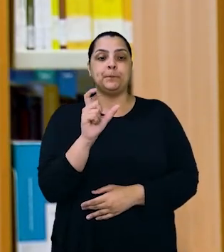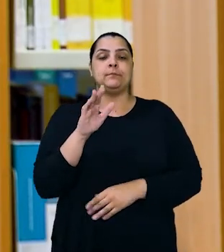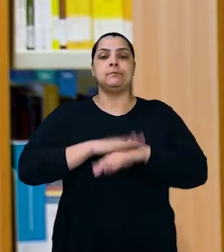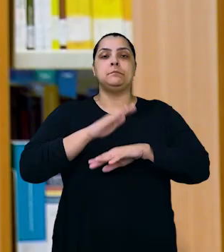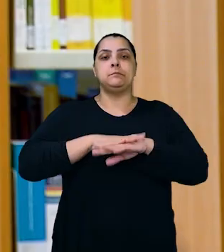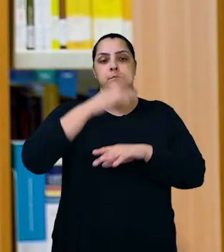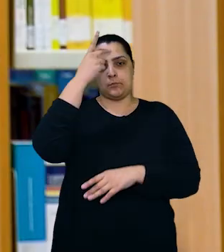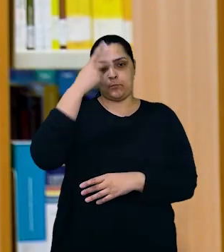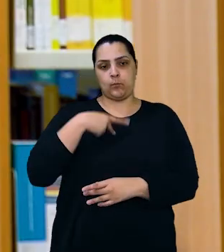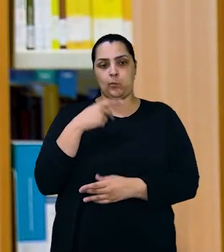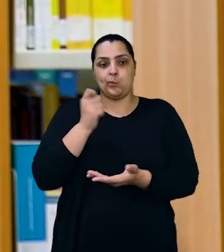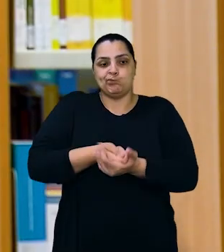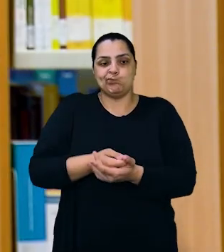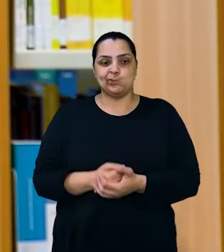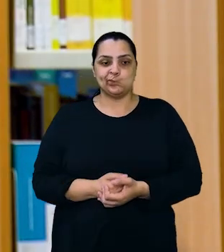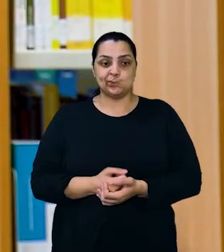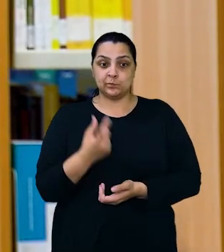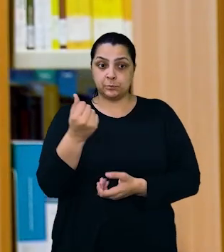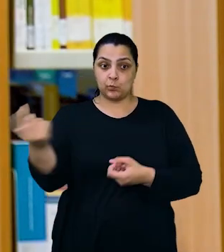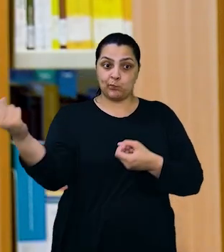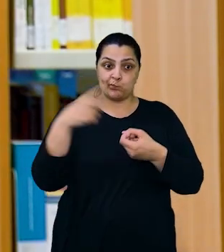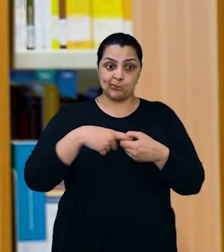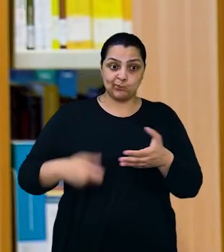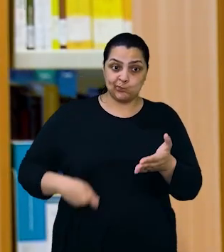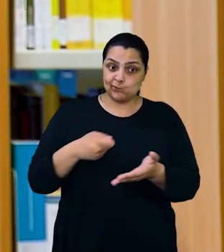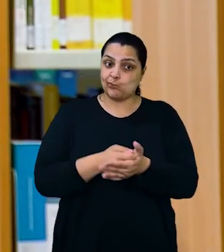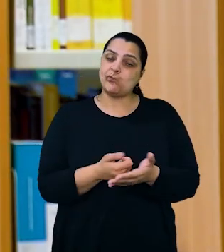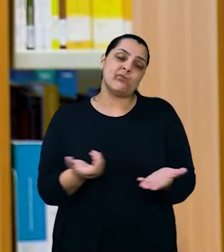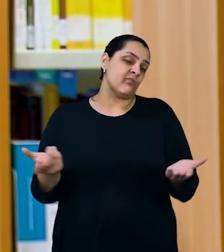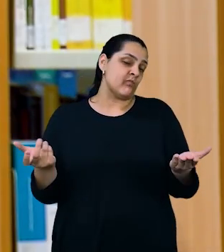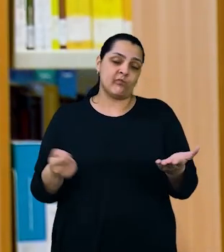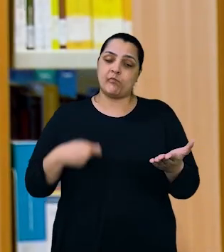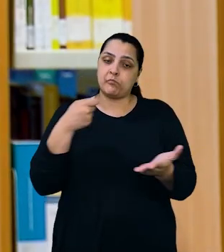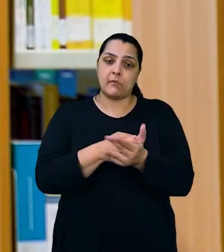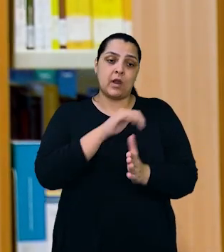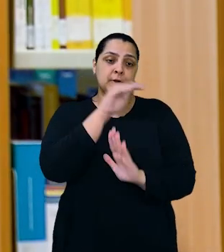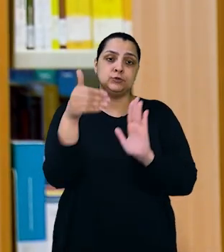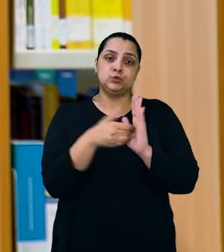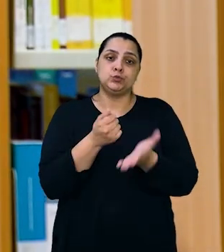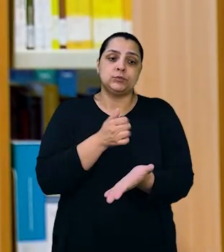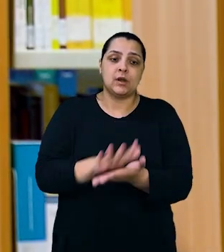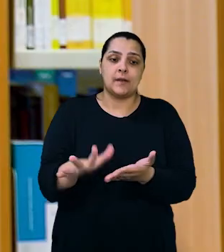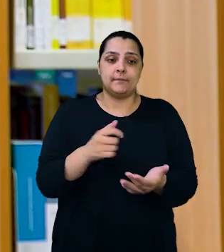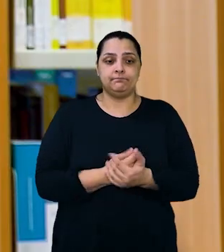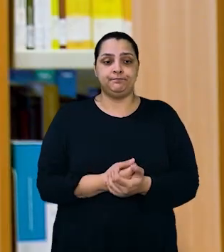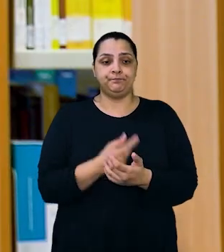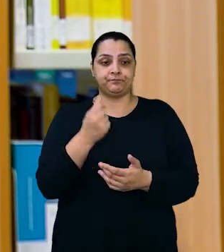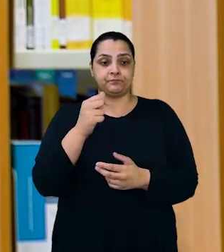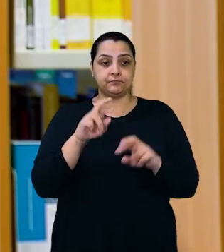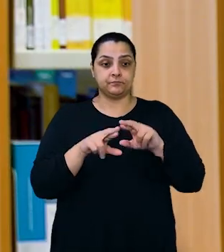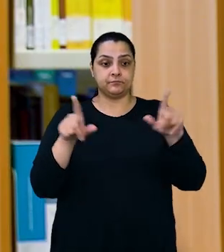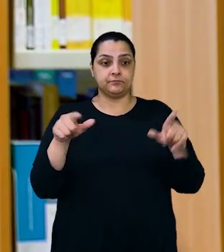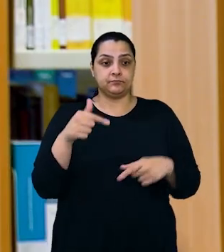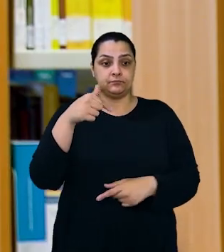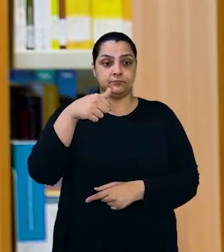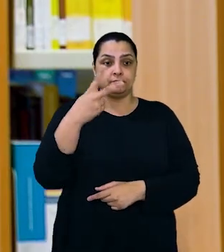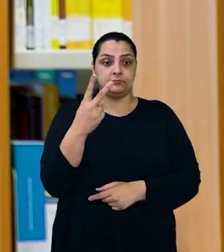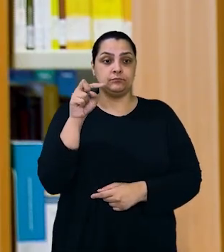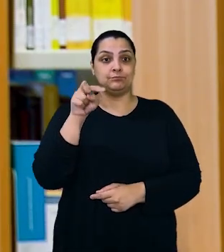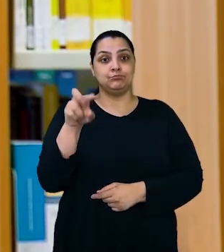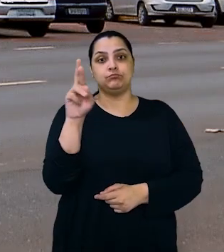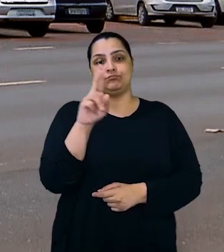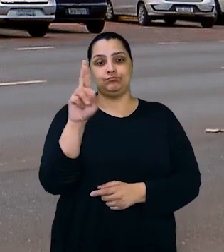conta própria e o valor reembolsado pela faculdade não cobria todos os custos. A diferença chegou a R$ 72